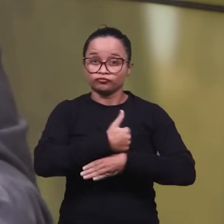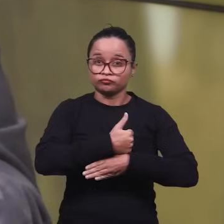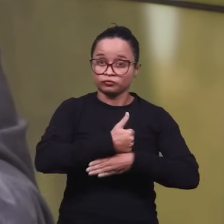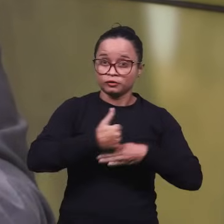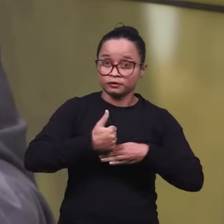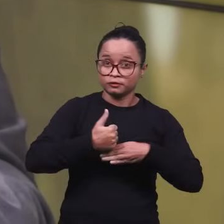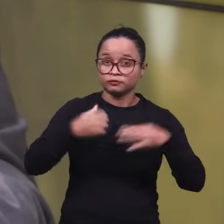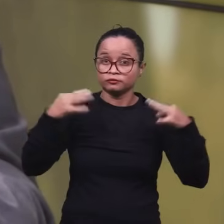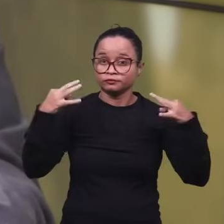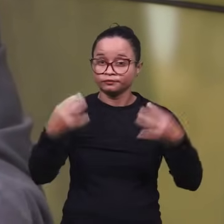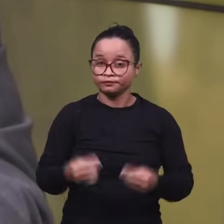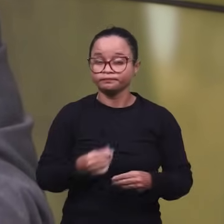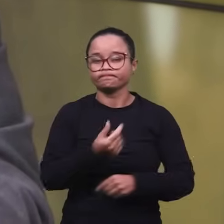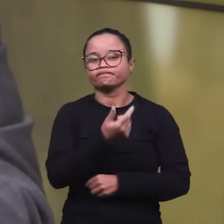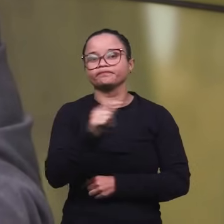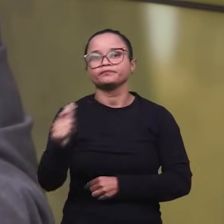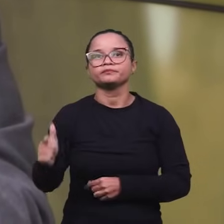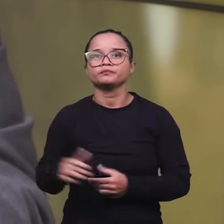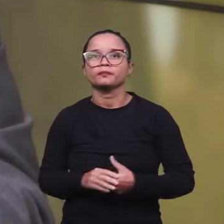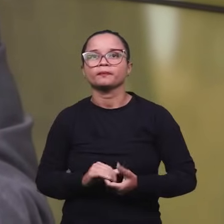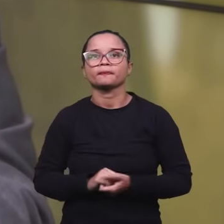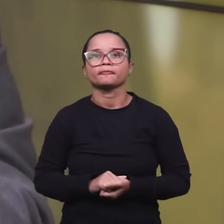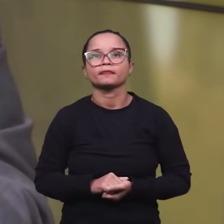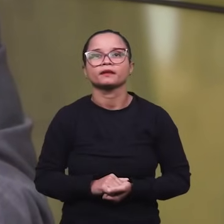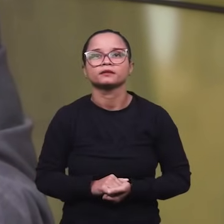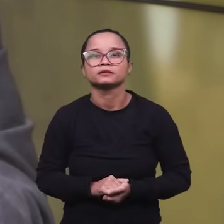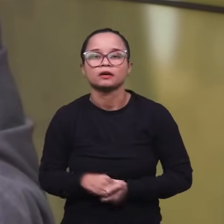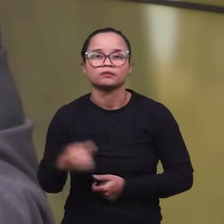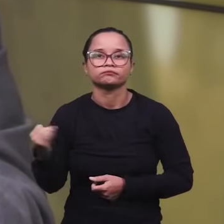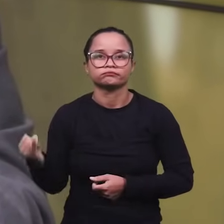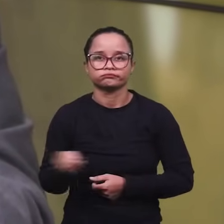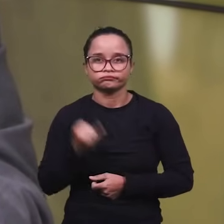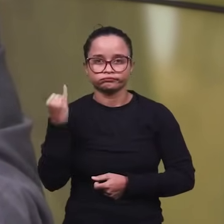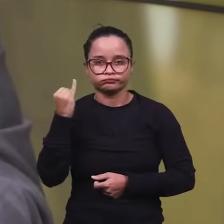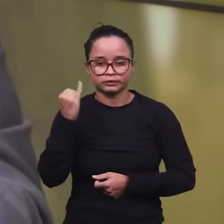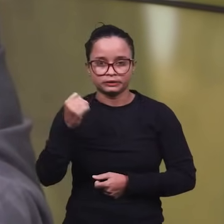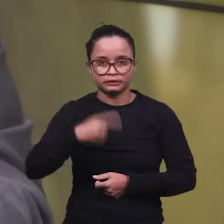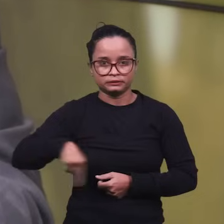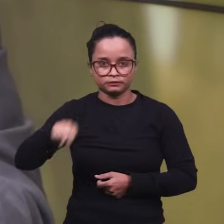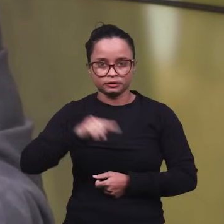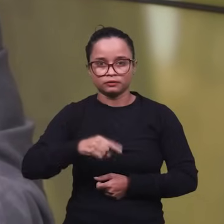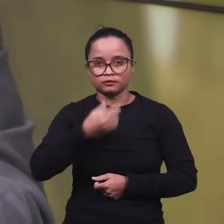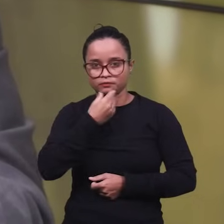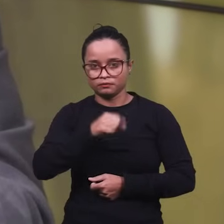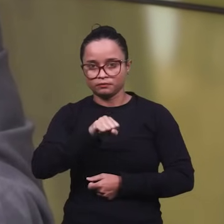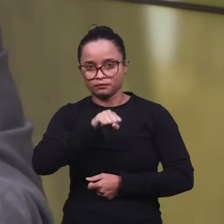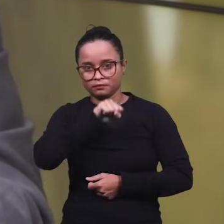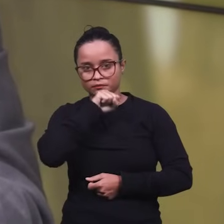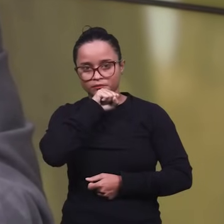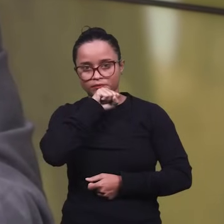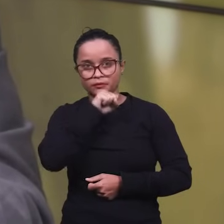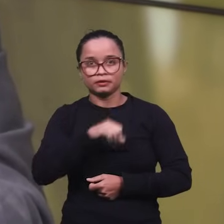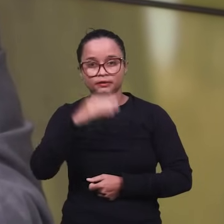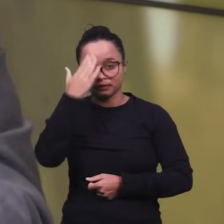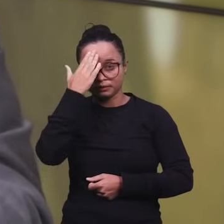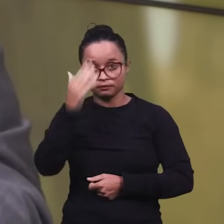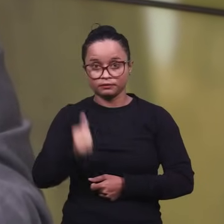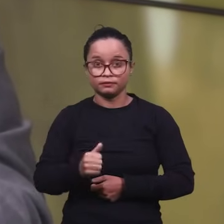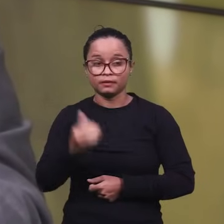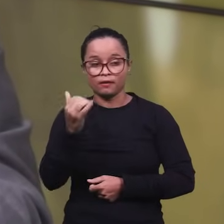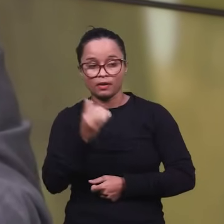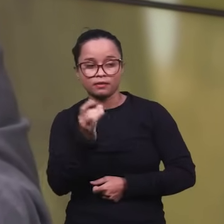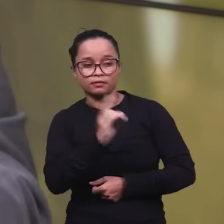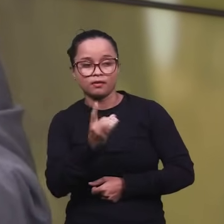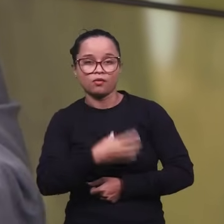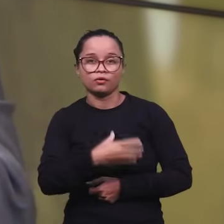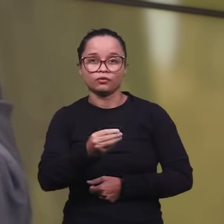moral e tudo mais. Então, o aspecto que Fernando abordou é muito importante para nós pais. Nós temos que saber dizer não aos nossos